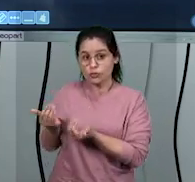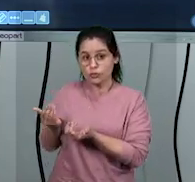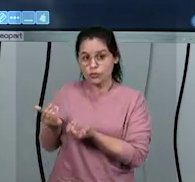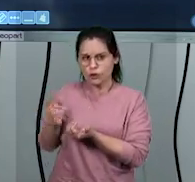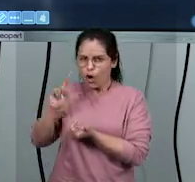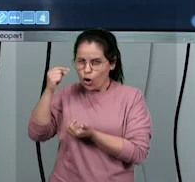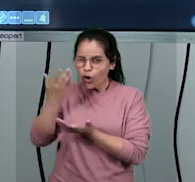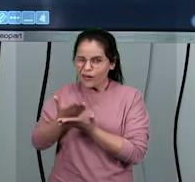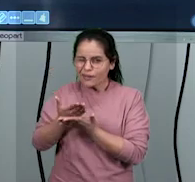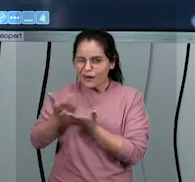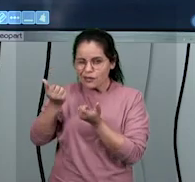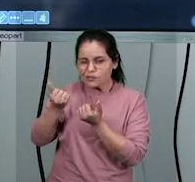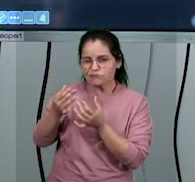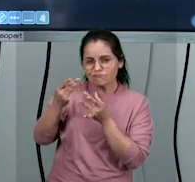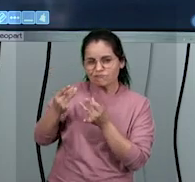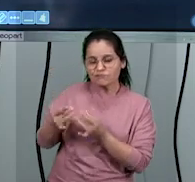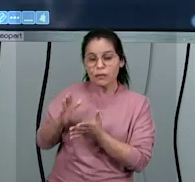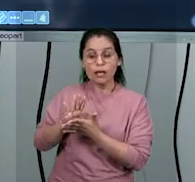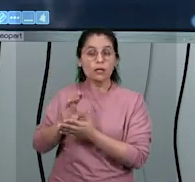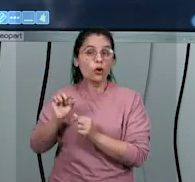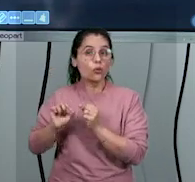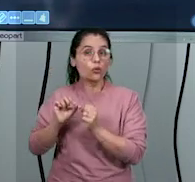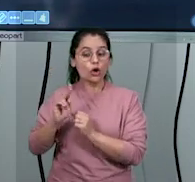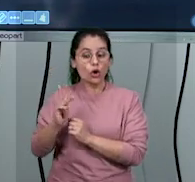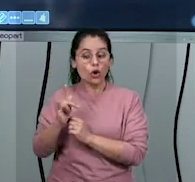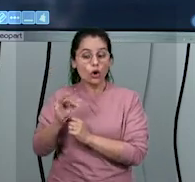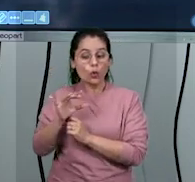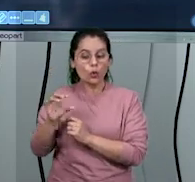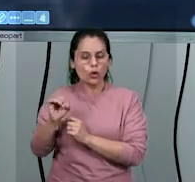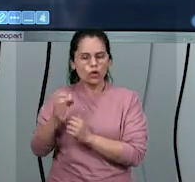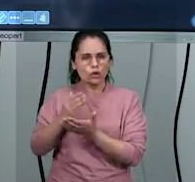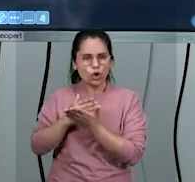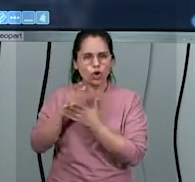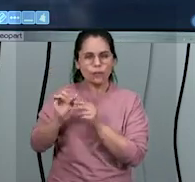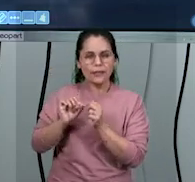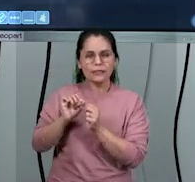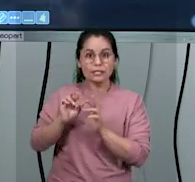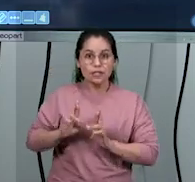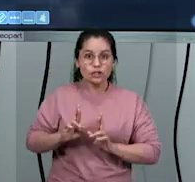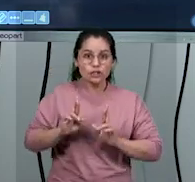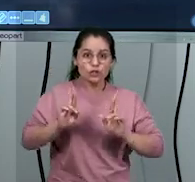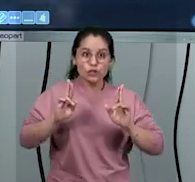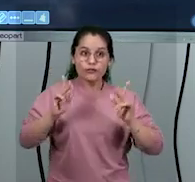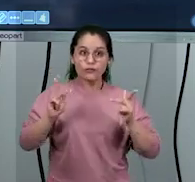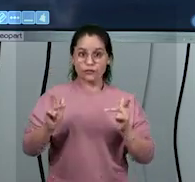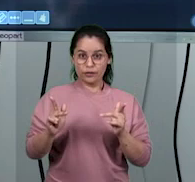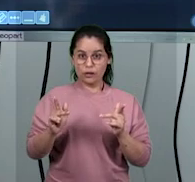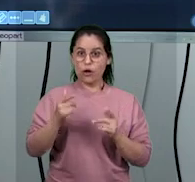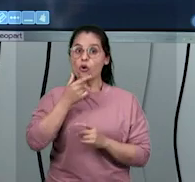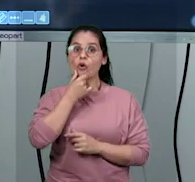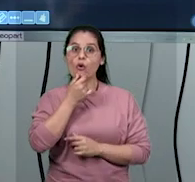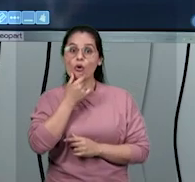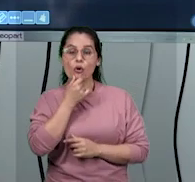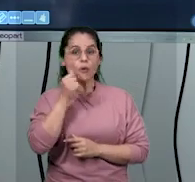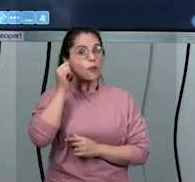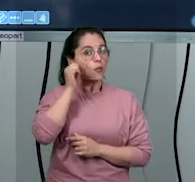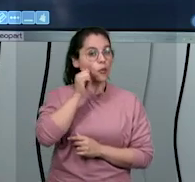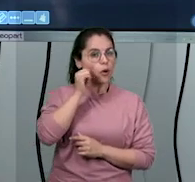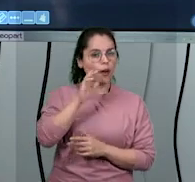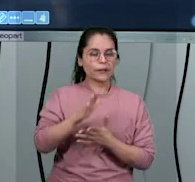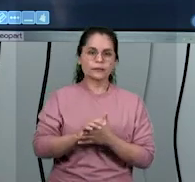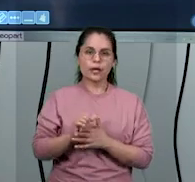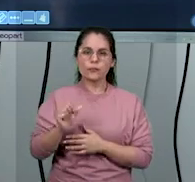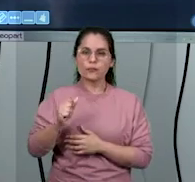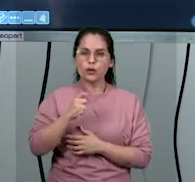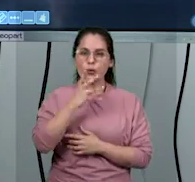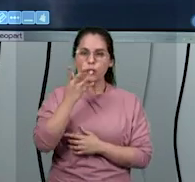uma outra aula nossa, os hormônios começam a diferenciar homens de mulheres. A quantidade